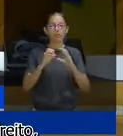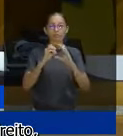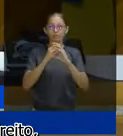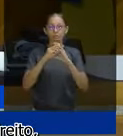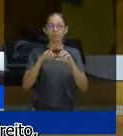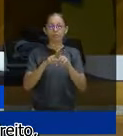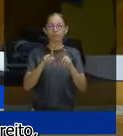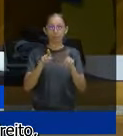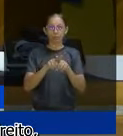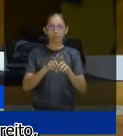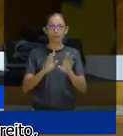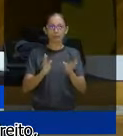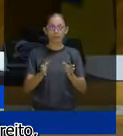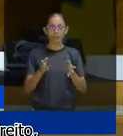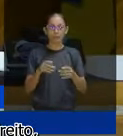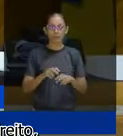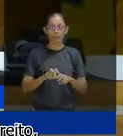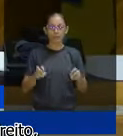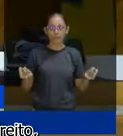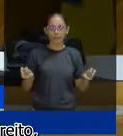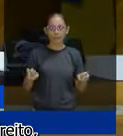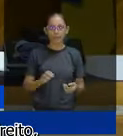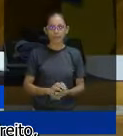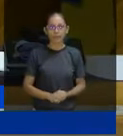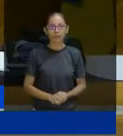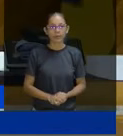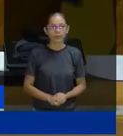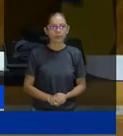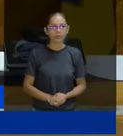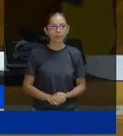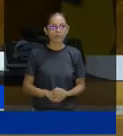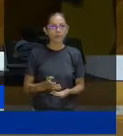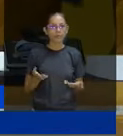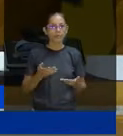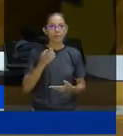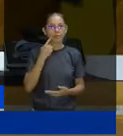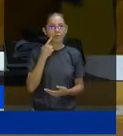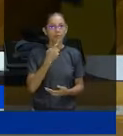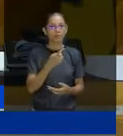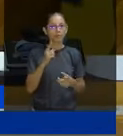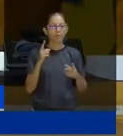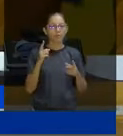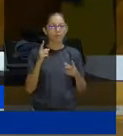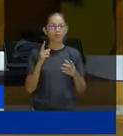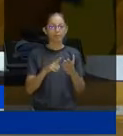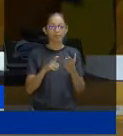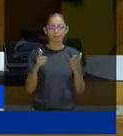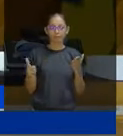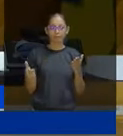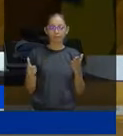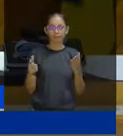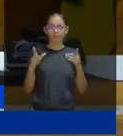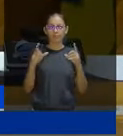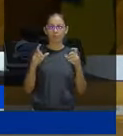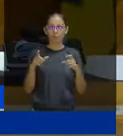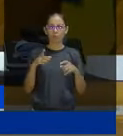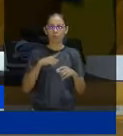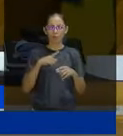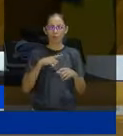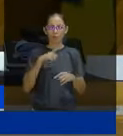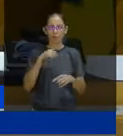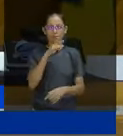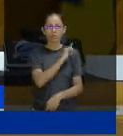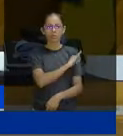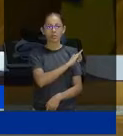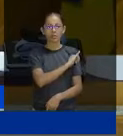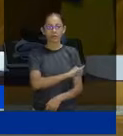classe dos juízes de direito. Hoje, ao ver a foto no jornal, a Gazeta, do Silas